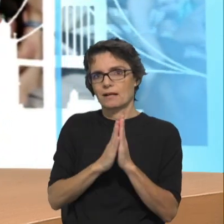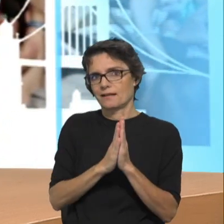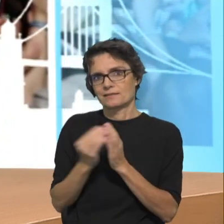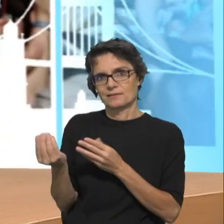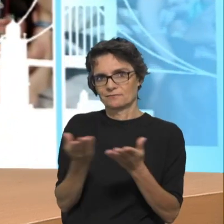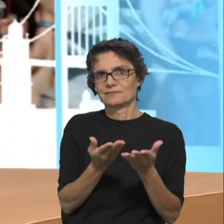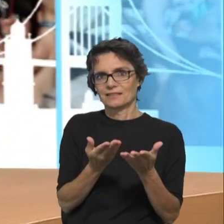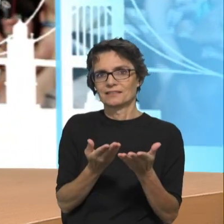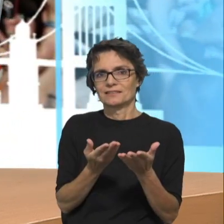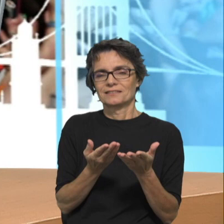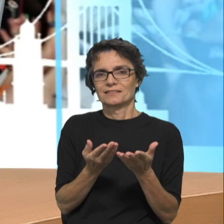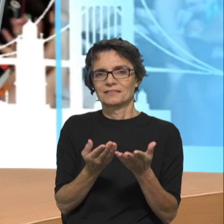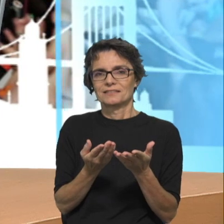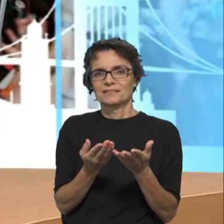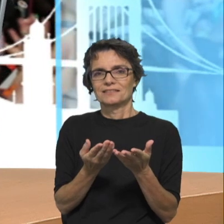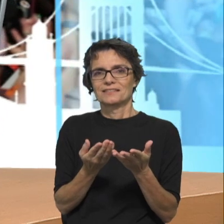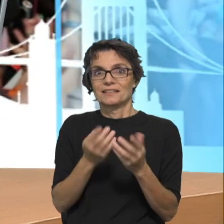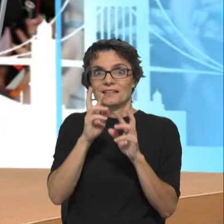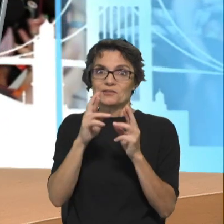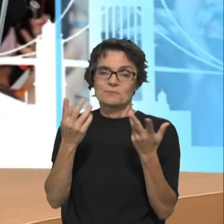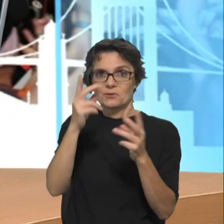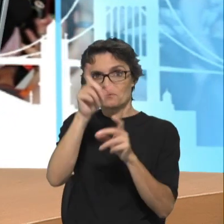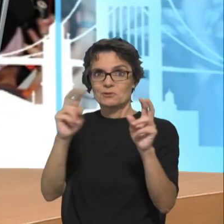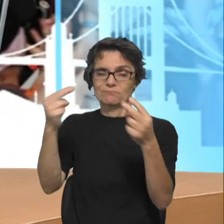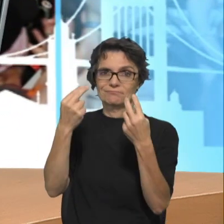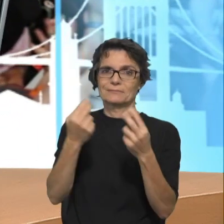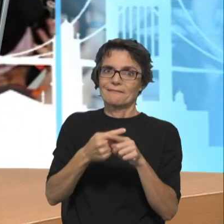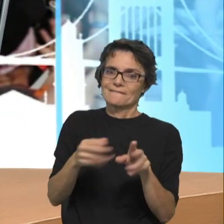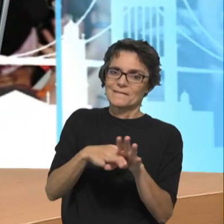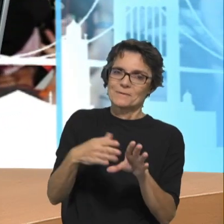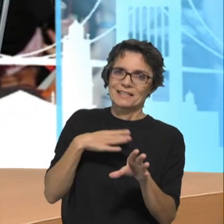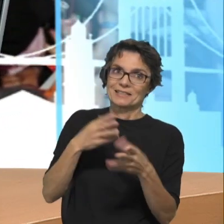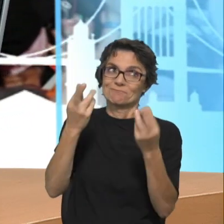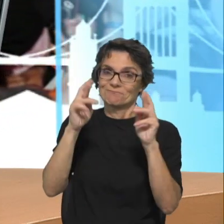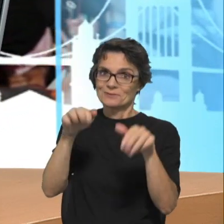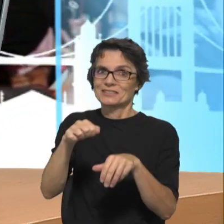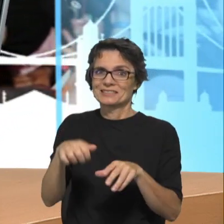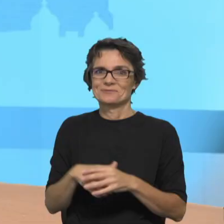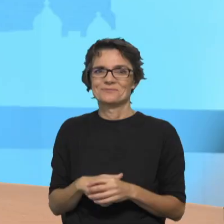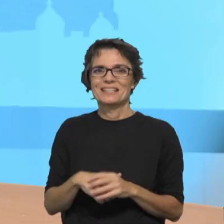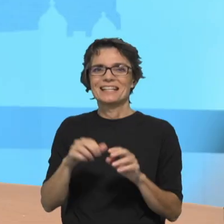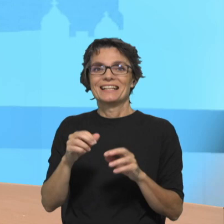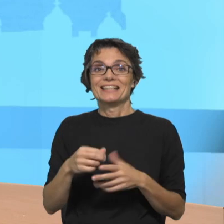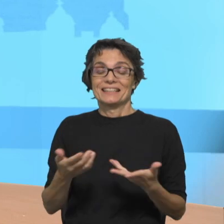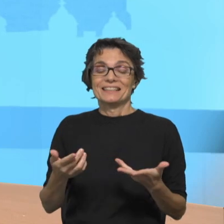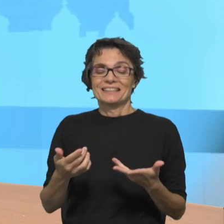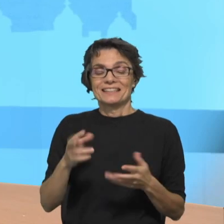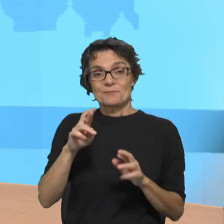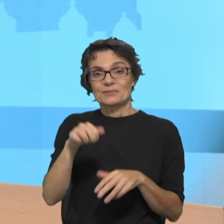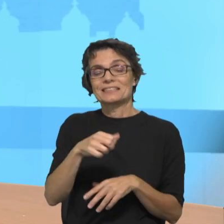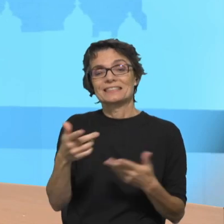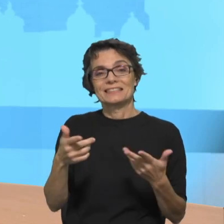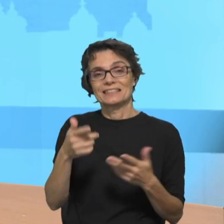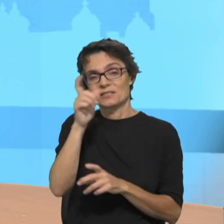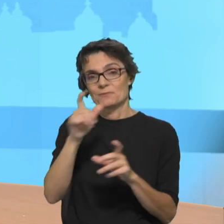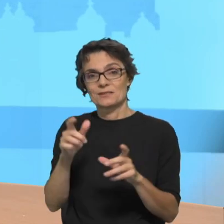comigo, se mostrem disponíveis e interessados. Esperemos que sim e que chegue a mais pessoas, sobretudo